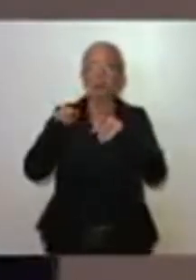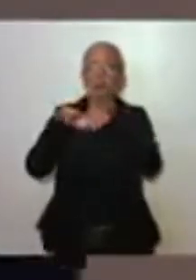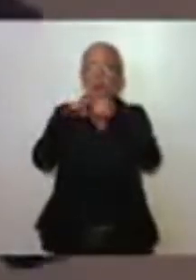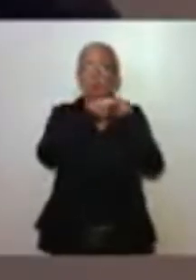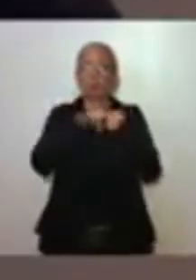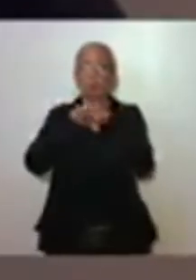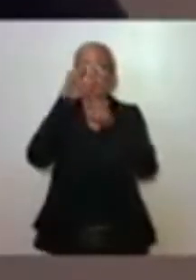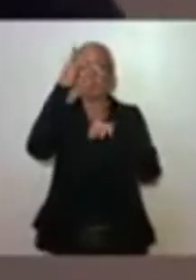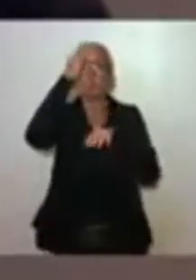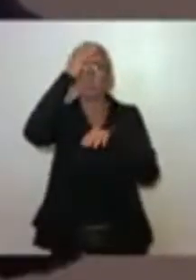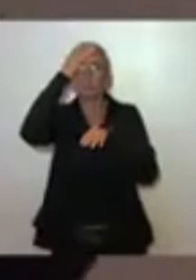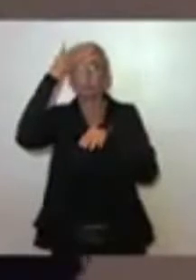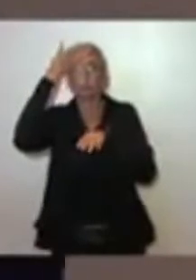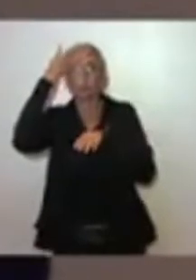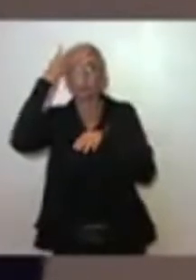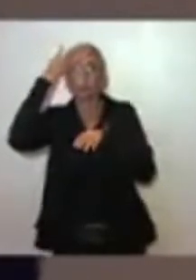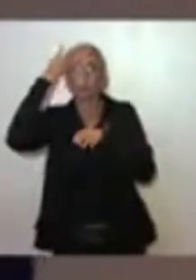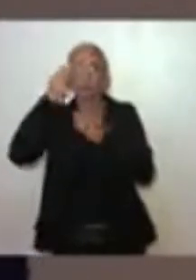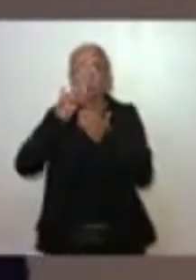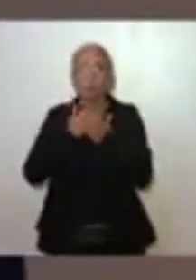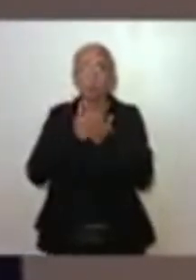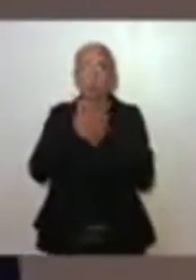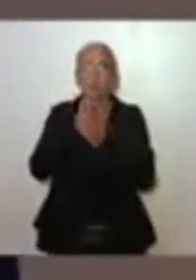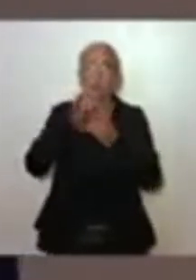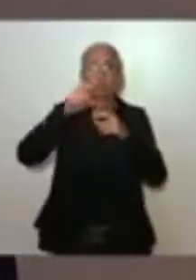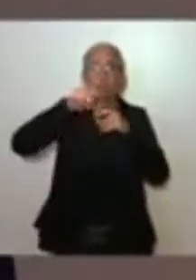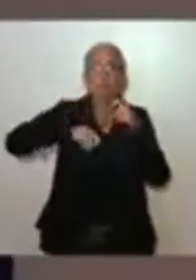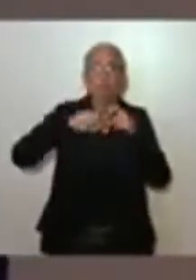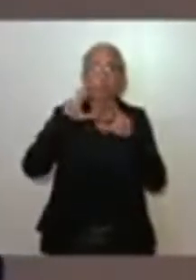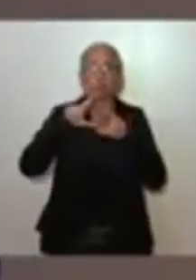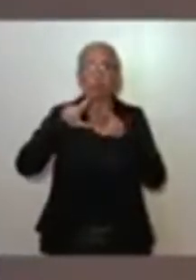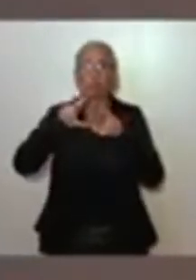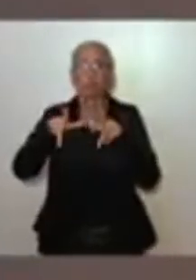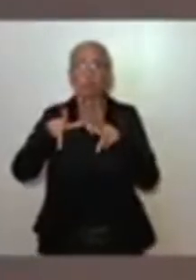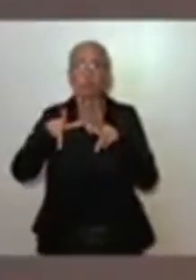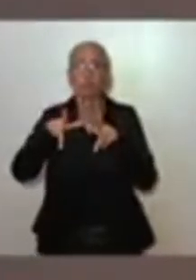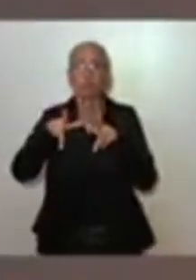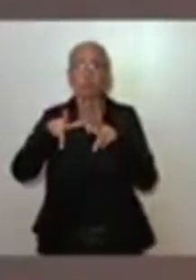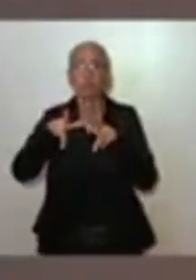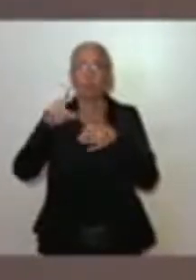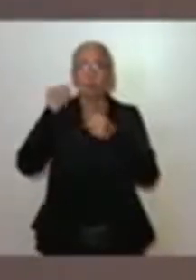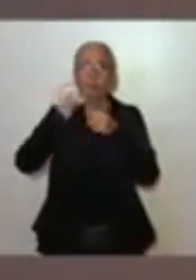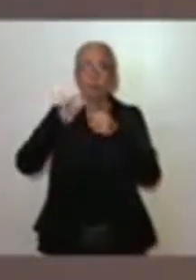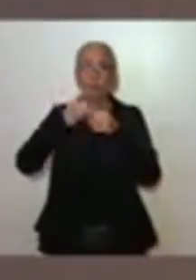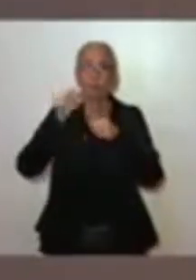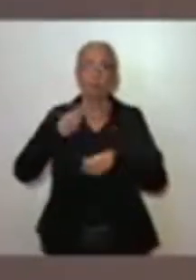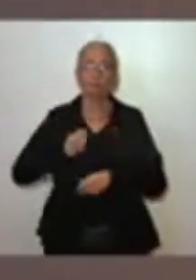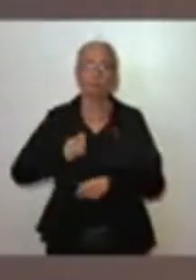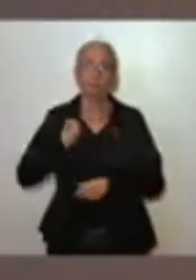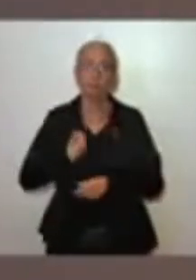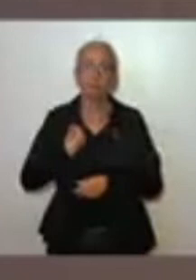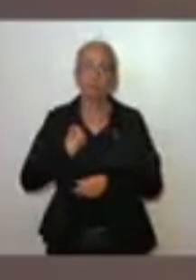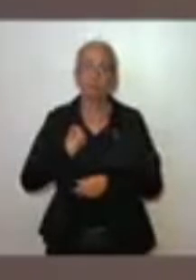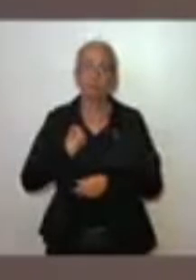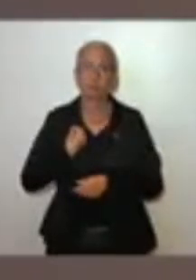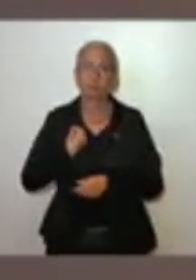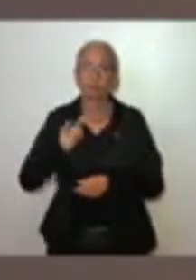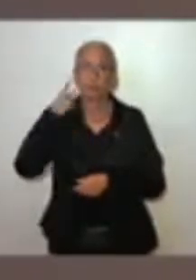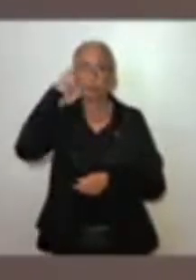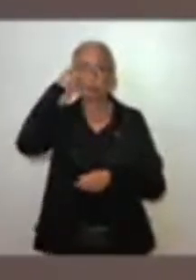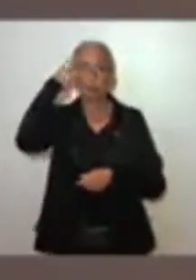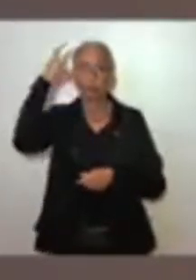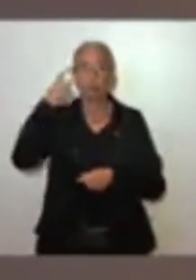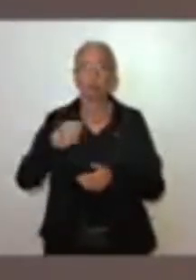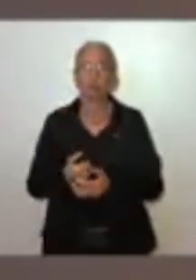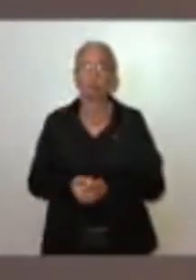Contagem entre pessoas de orientação sexual diferente porque assim é feita a vida eu me lembro